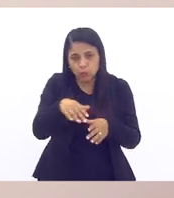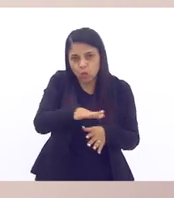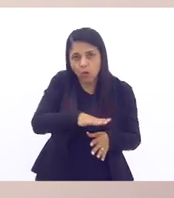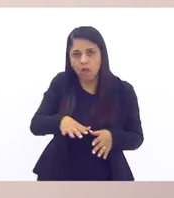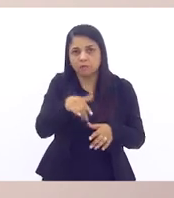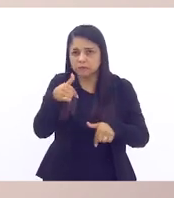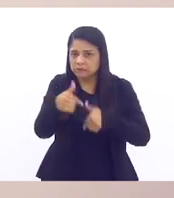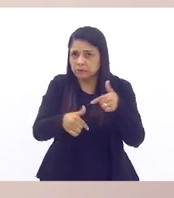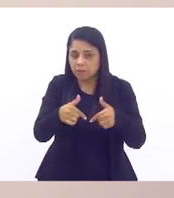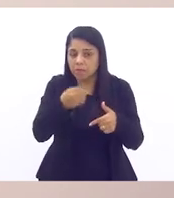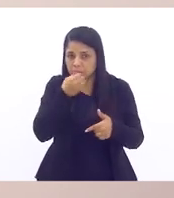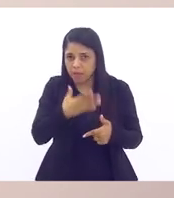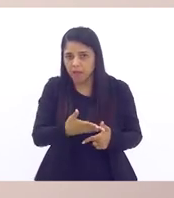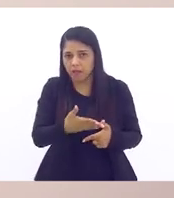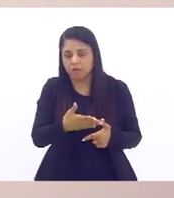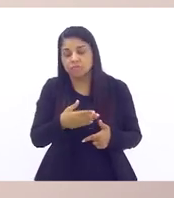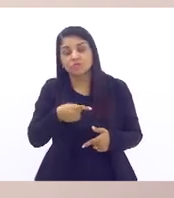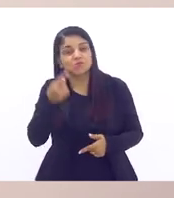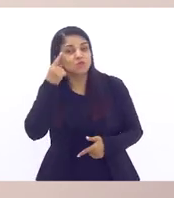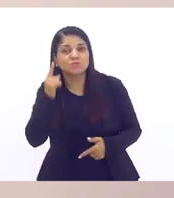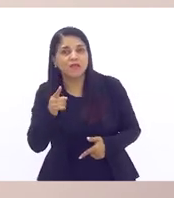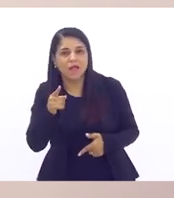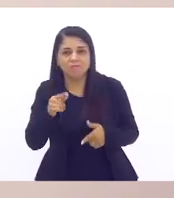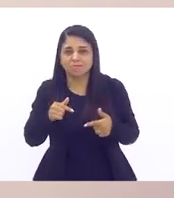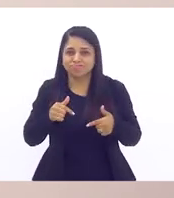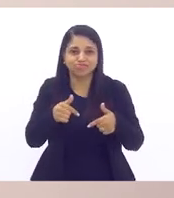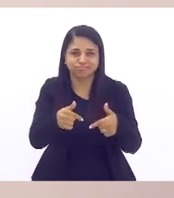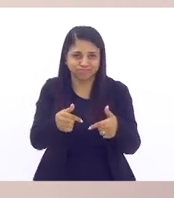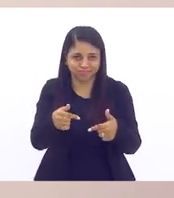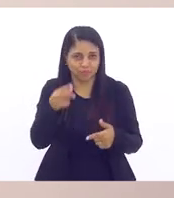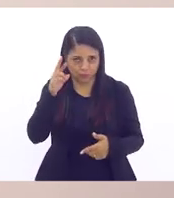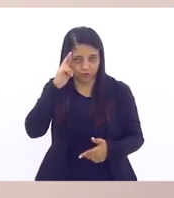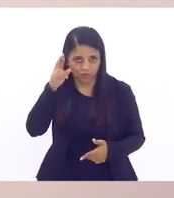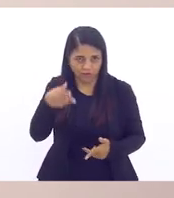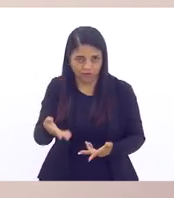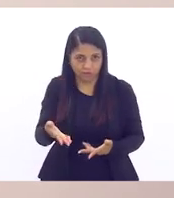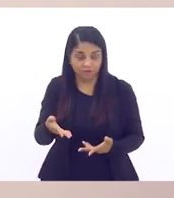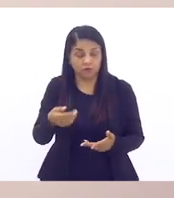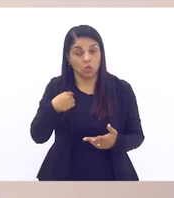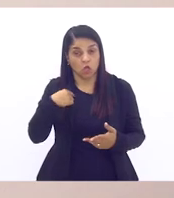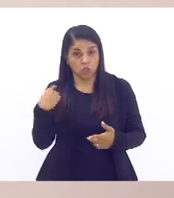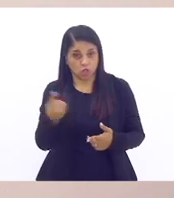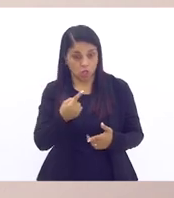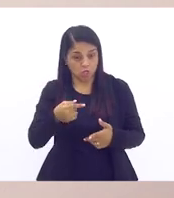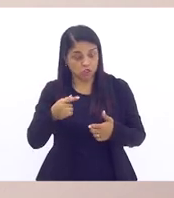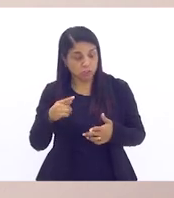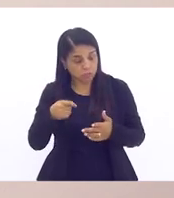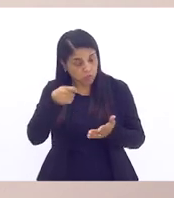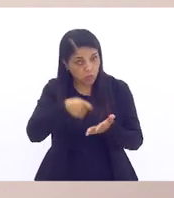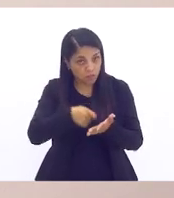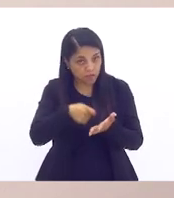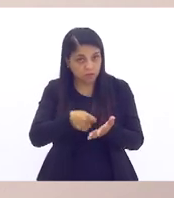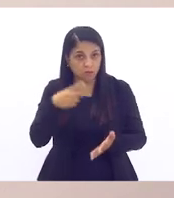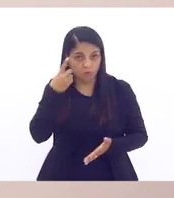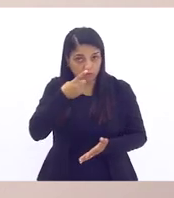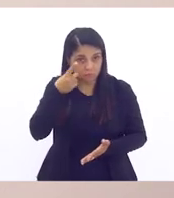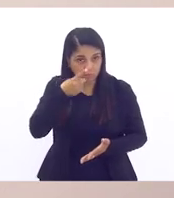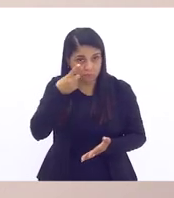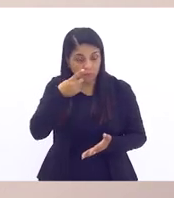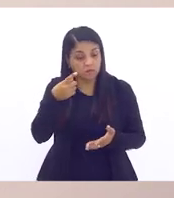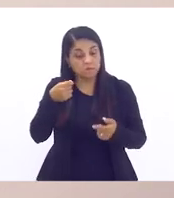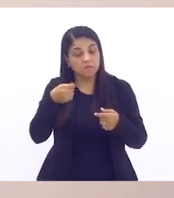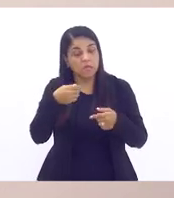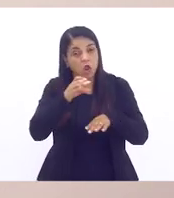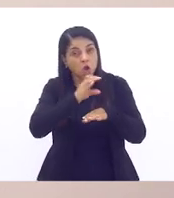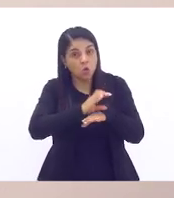porque não sabem fazer também então nossa a nossa obrigação como legislador é também capacitar dizer olha